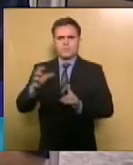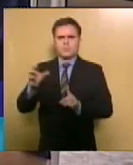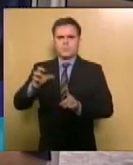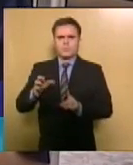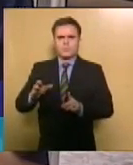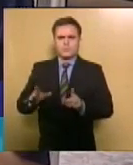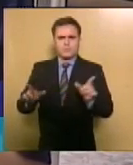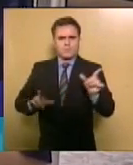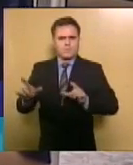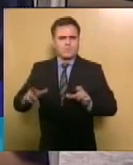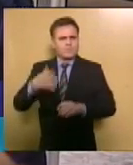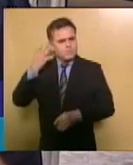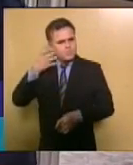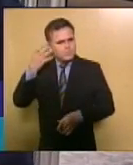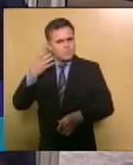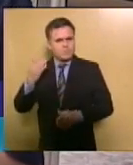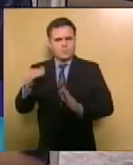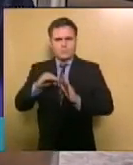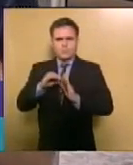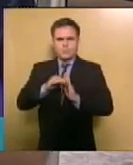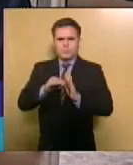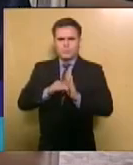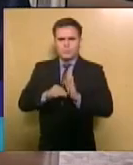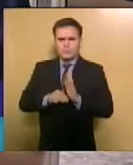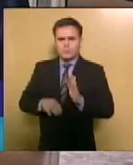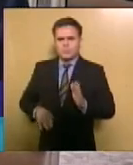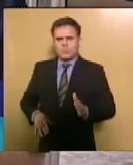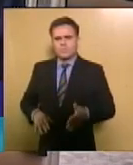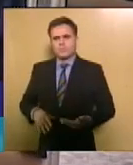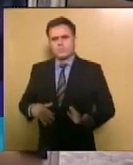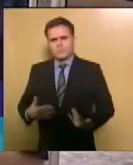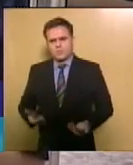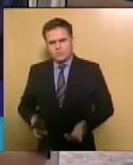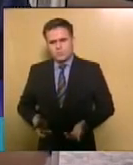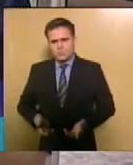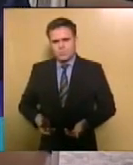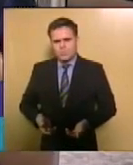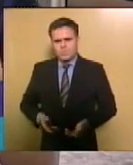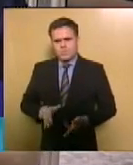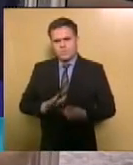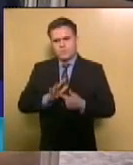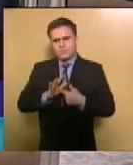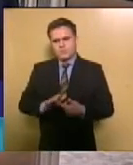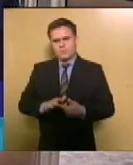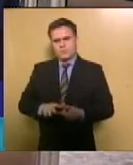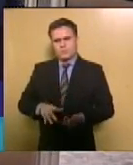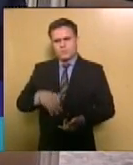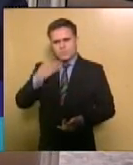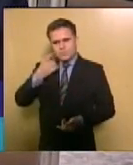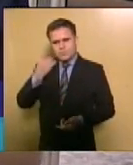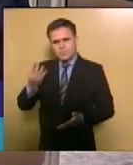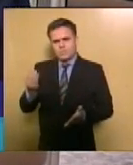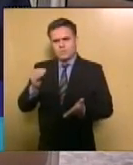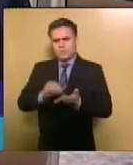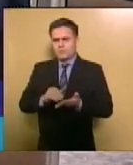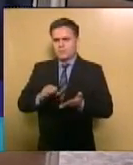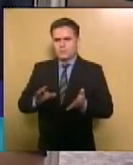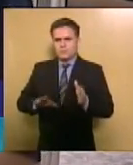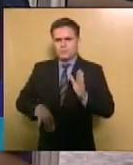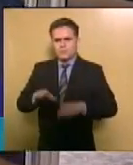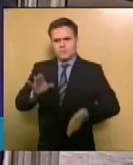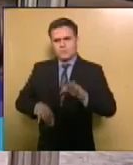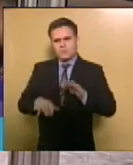né com programas policialescos eh incluindo até parlamentares né muitas À vezes que